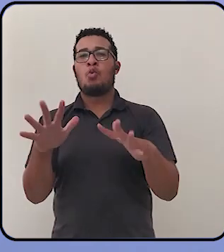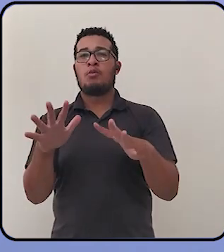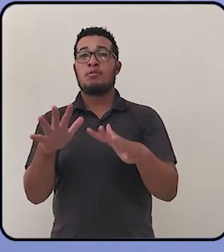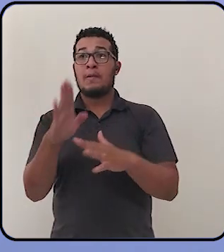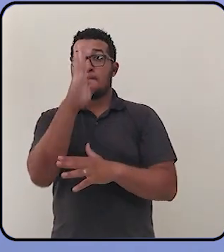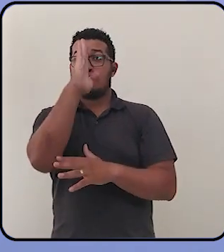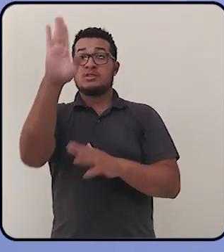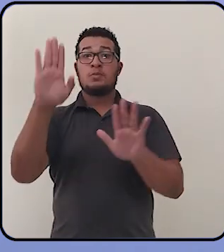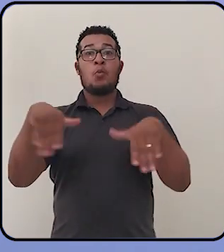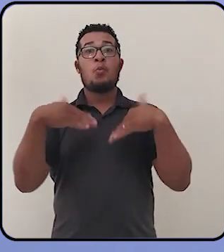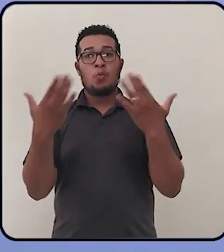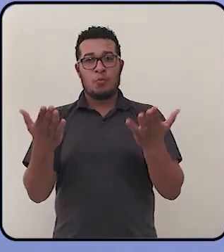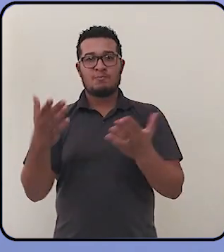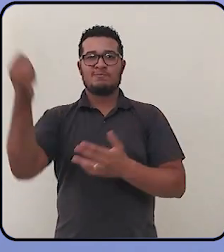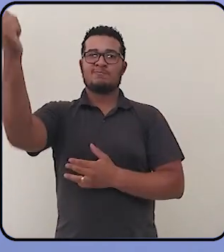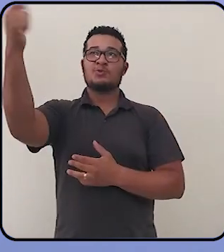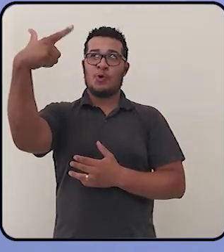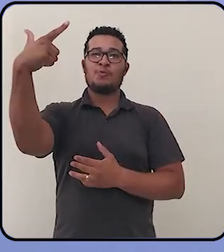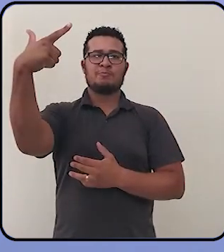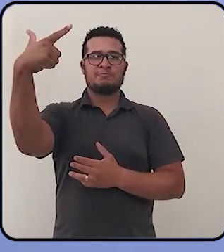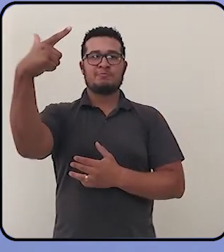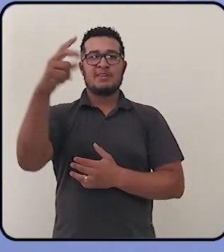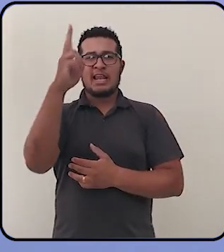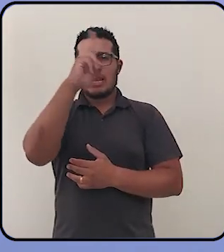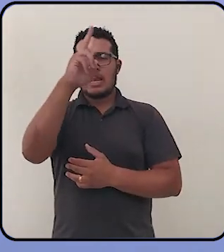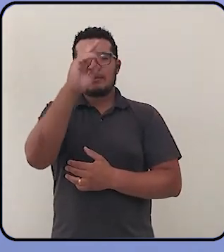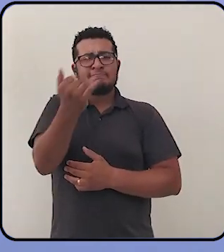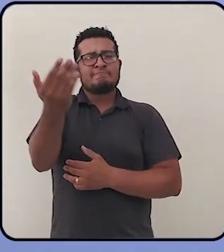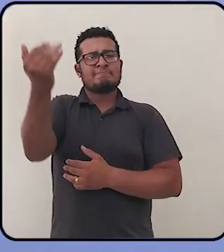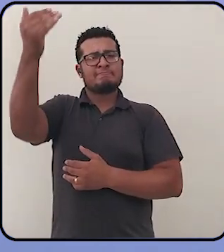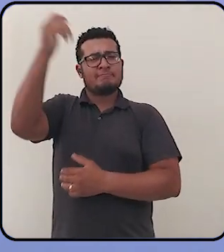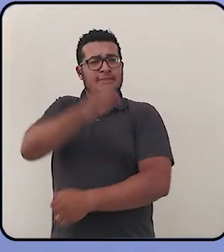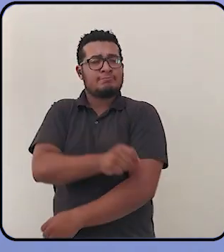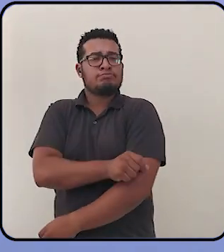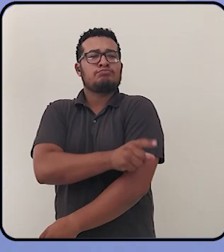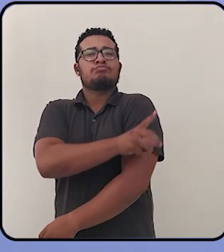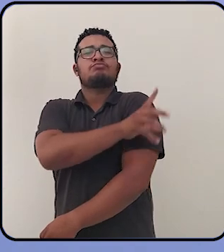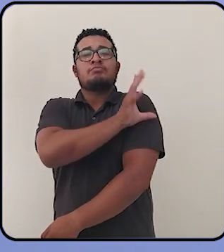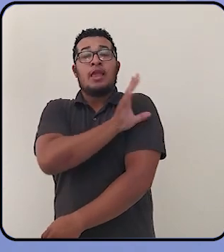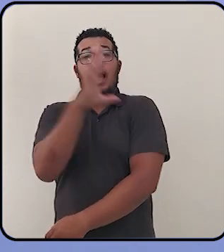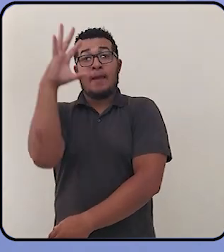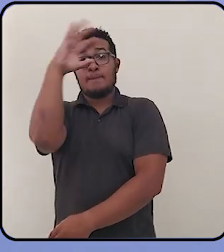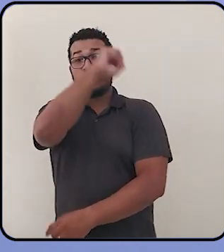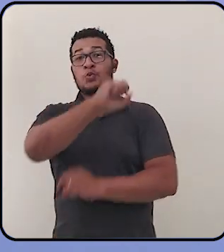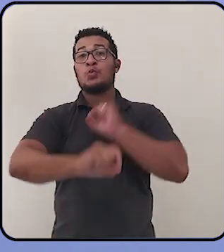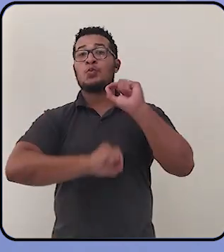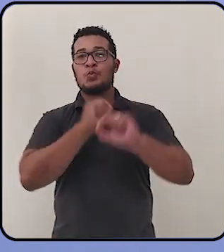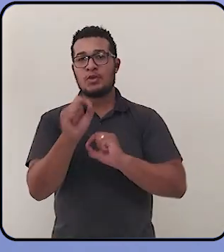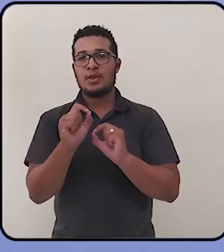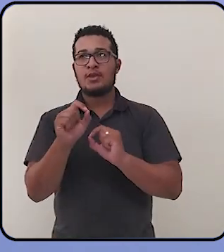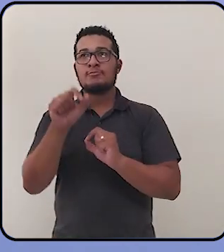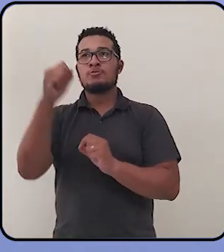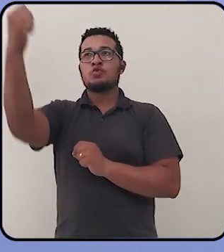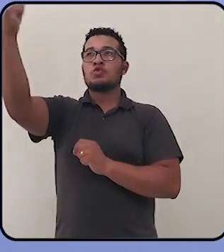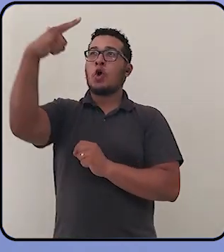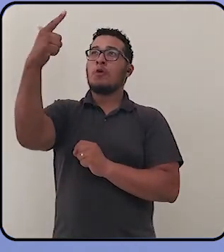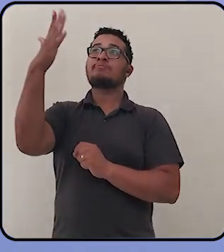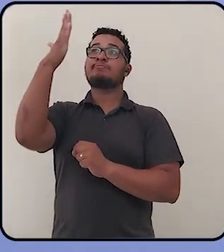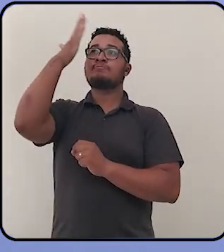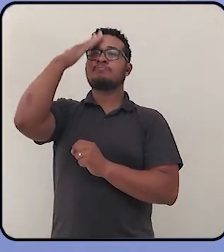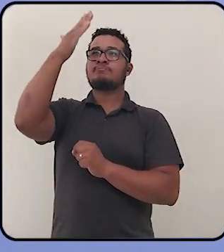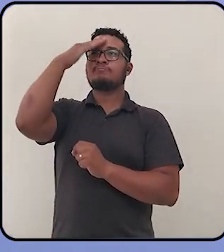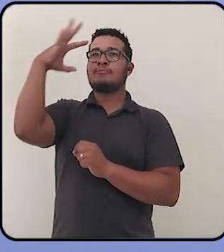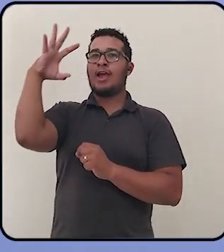principal deles é o Sol. Lá no ensino fundamental ainda, nós aprendemos a nos orientar a partir do